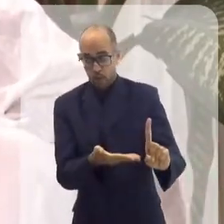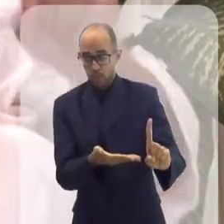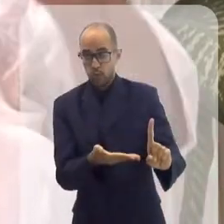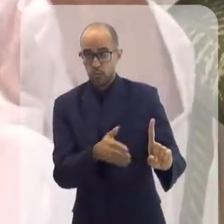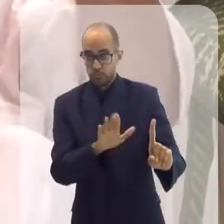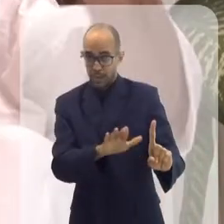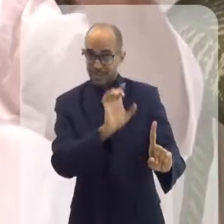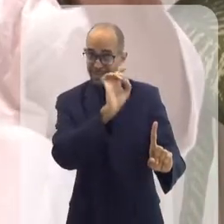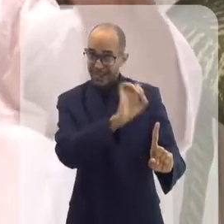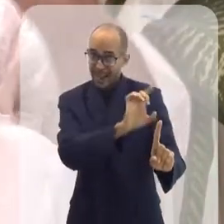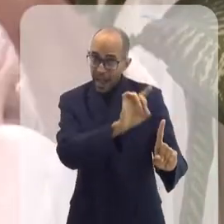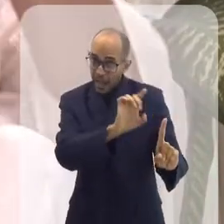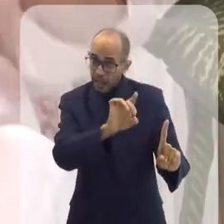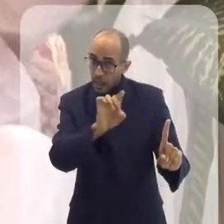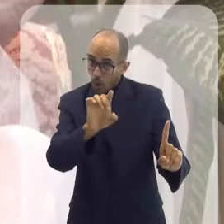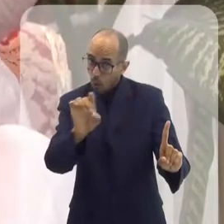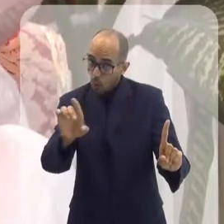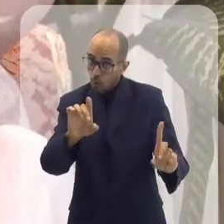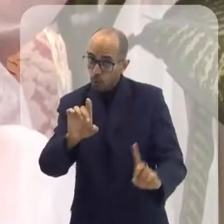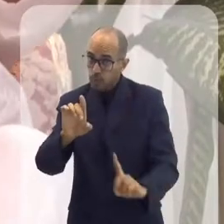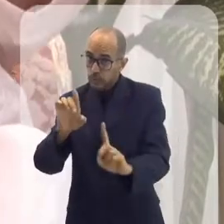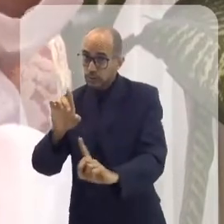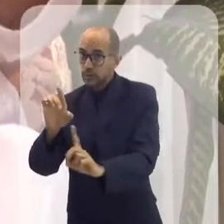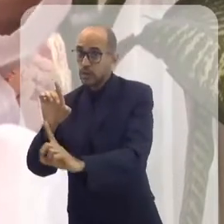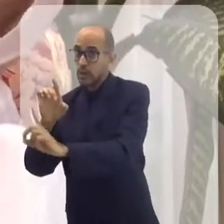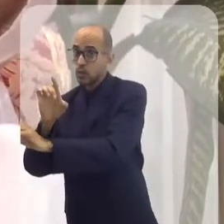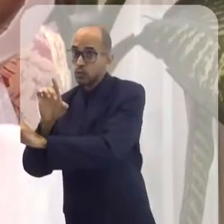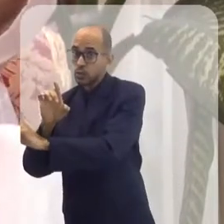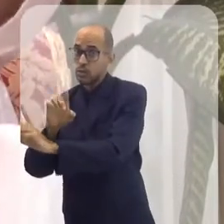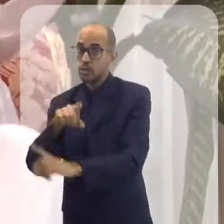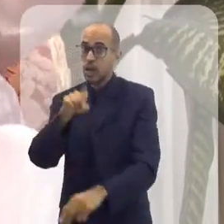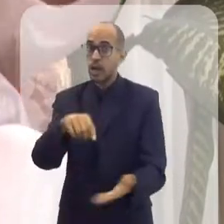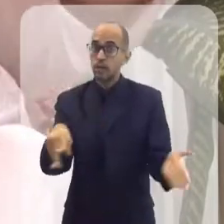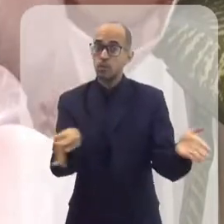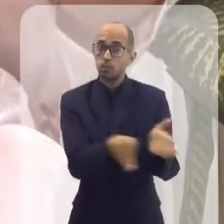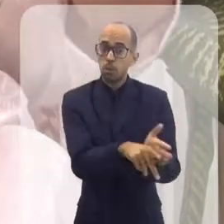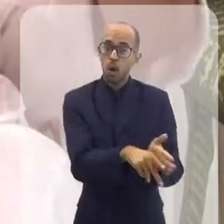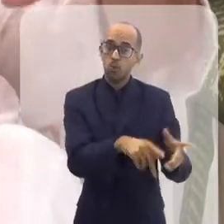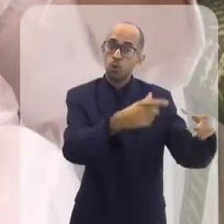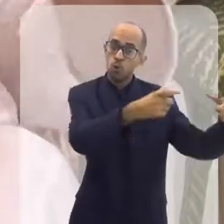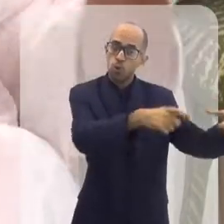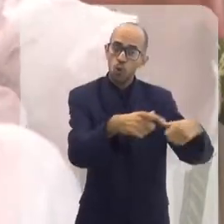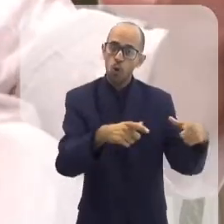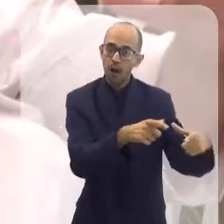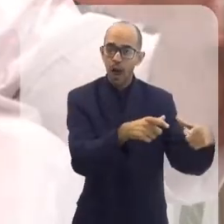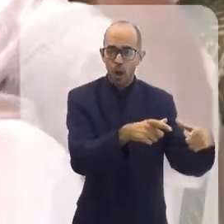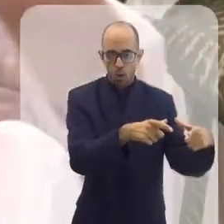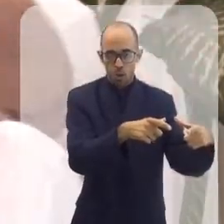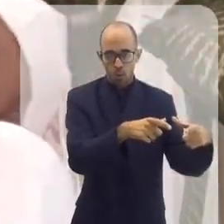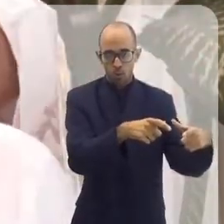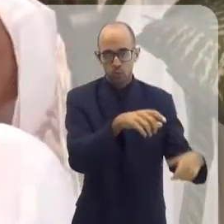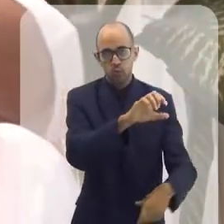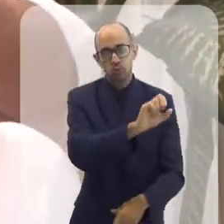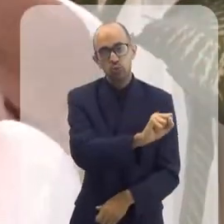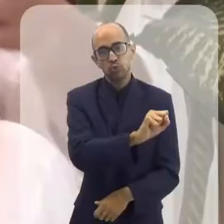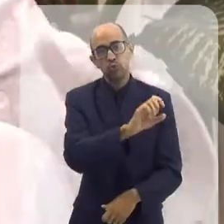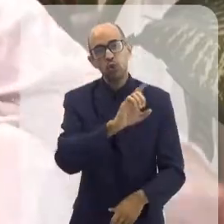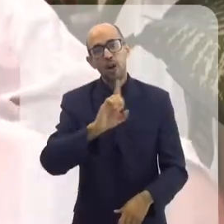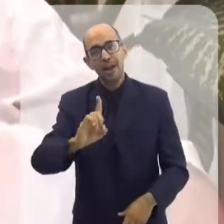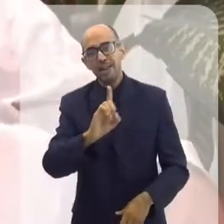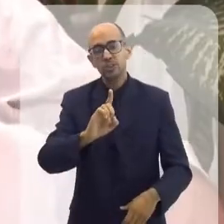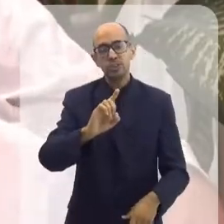mas cada uma dessas divindades é oriunda de uma cidade estado da região Sudoeste da África por exemplo